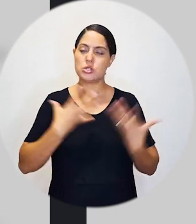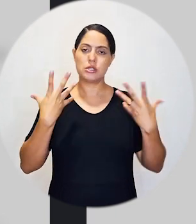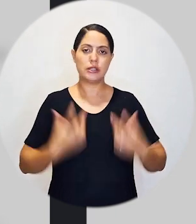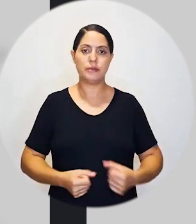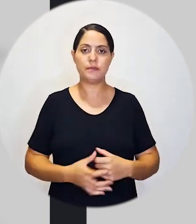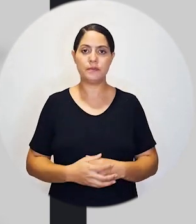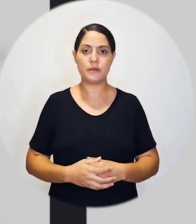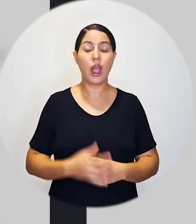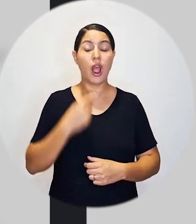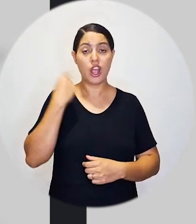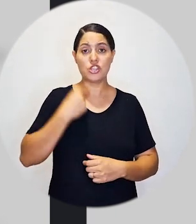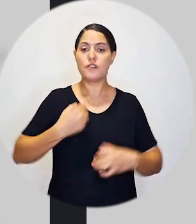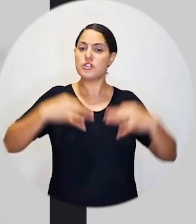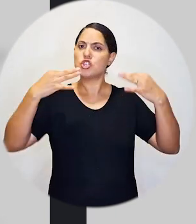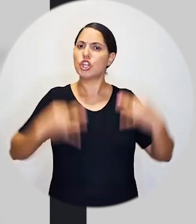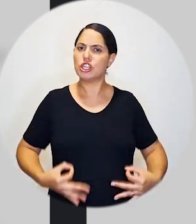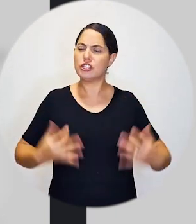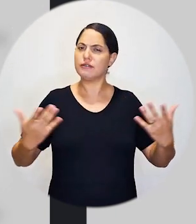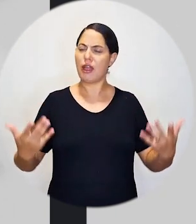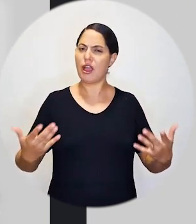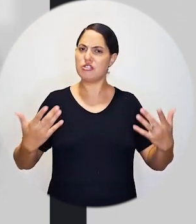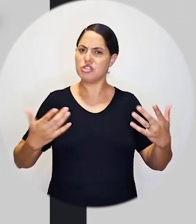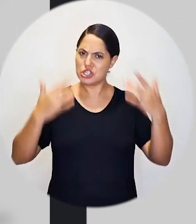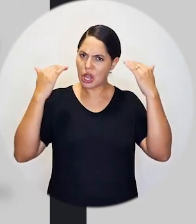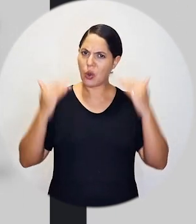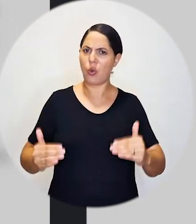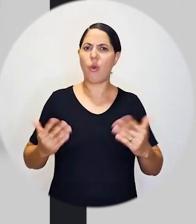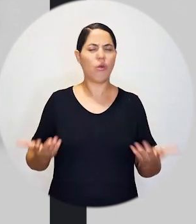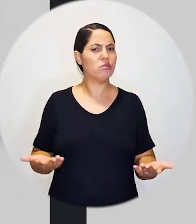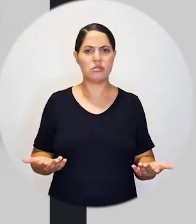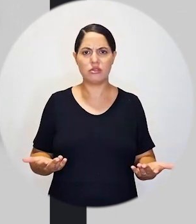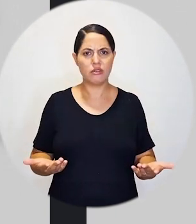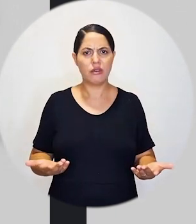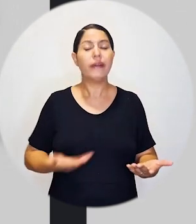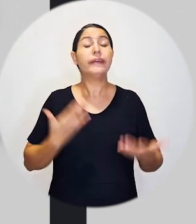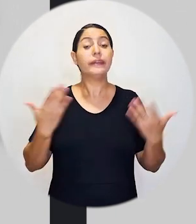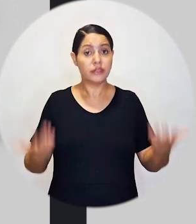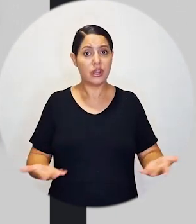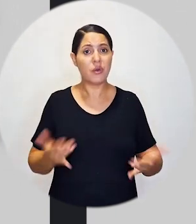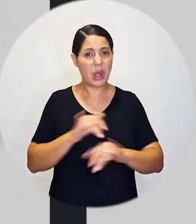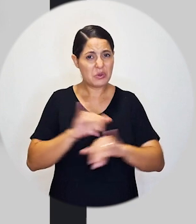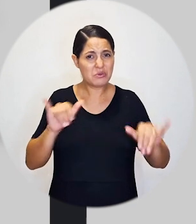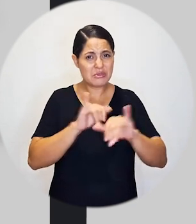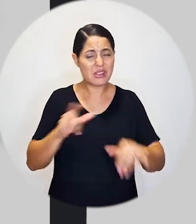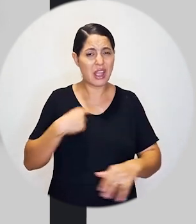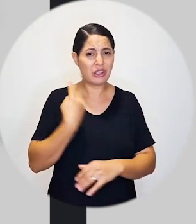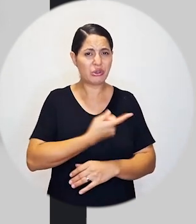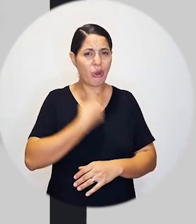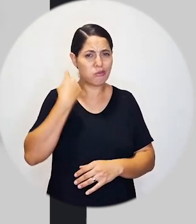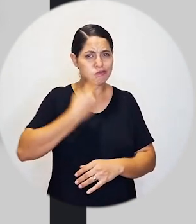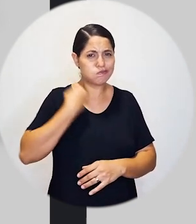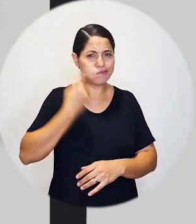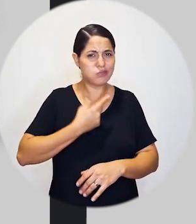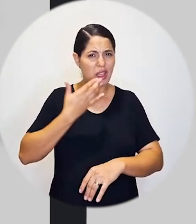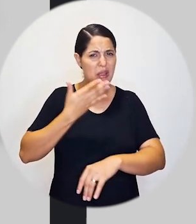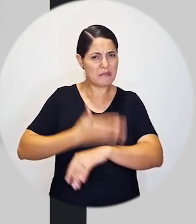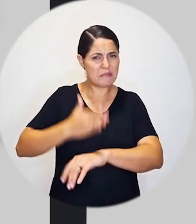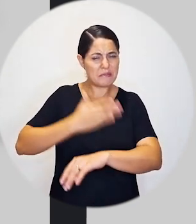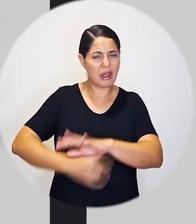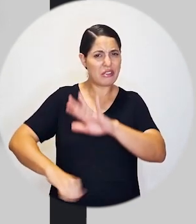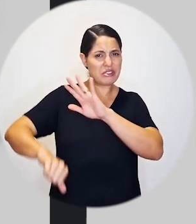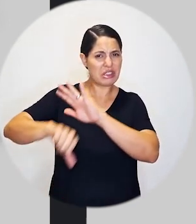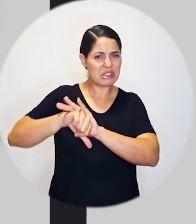e afrontam a dignidade da advocacia. Generalizar a advocacia como facilitadora de práticas criminosas é um